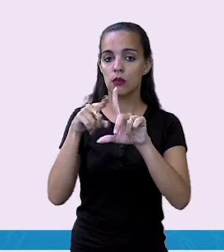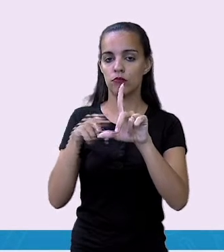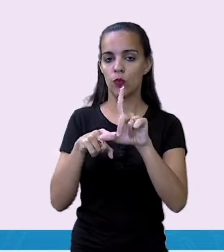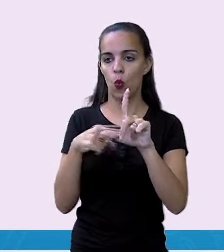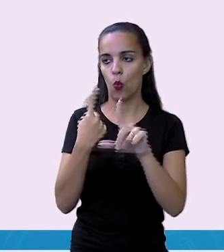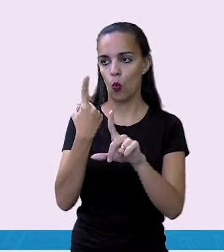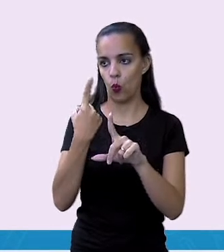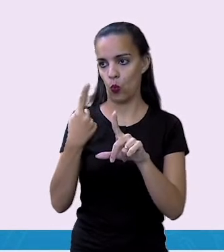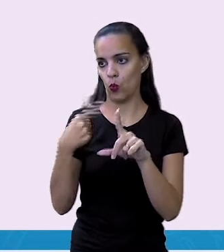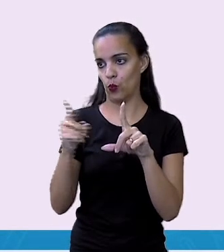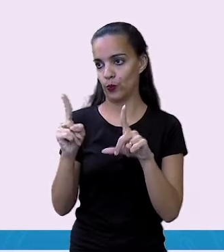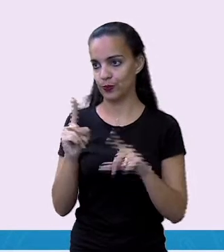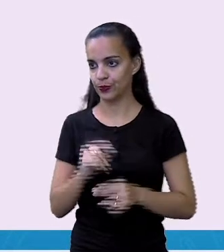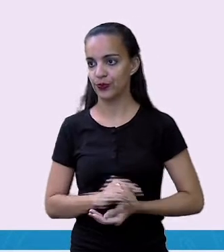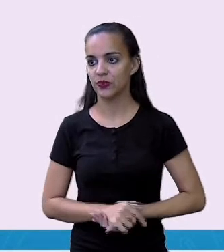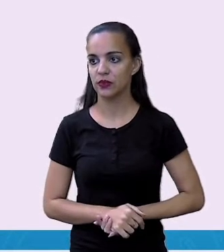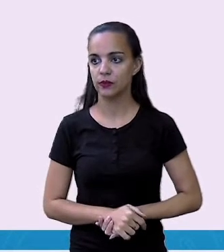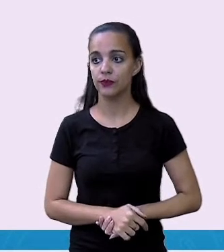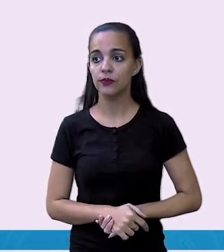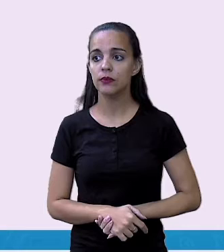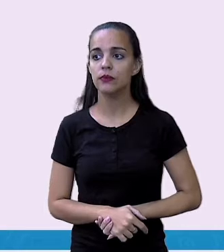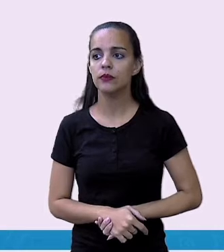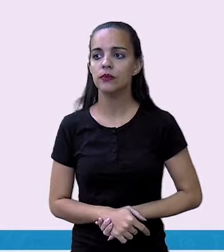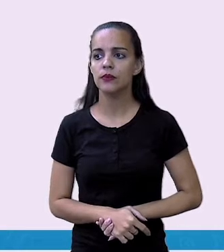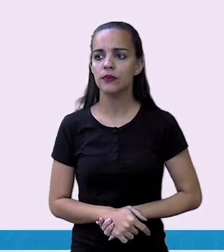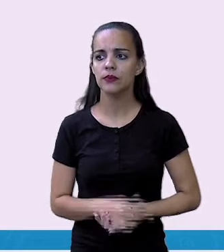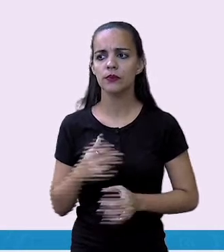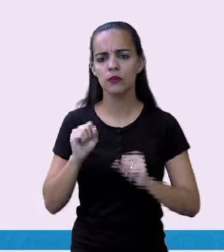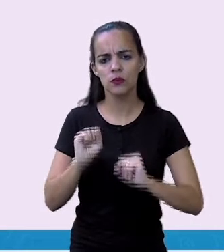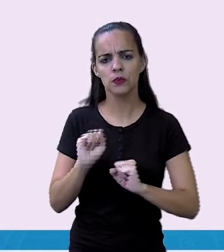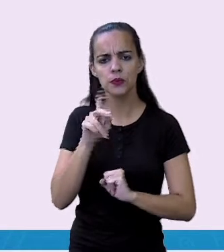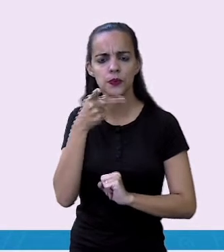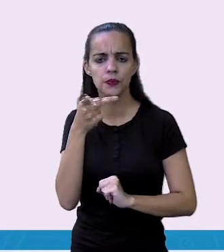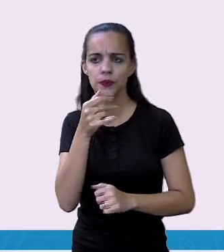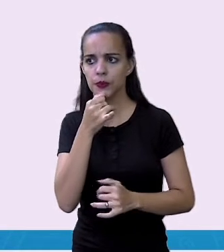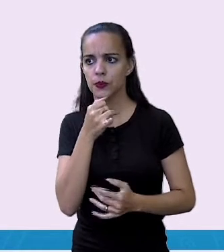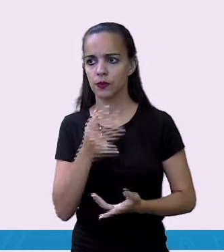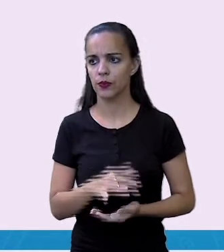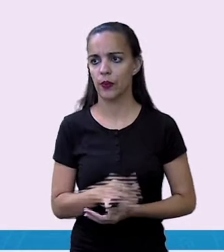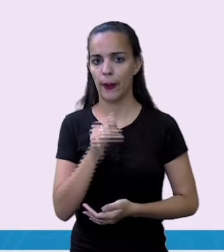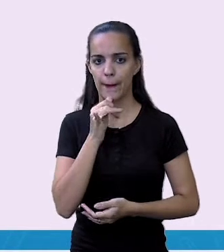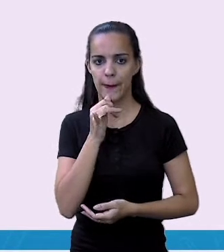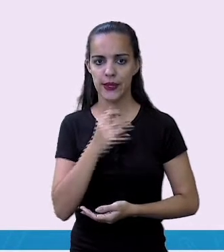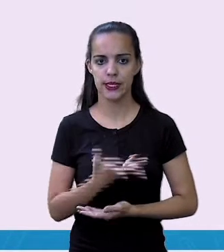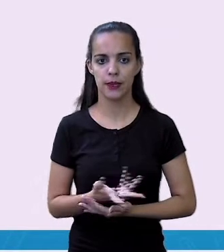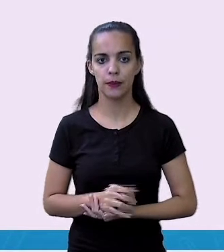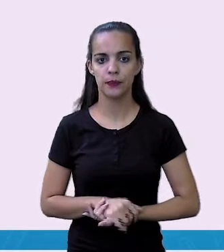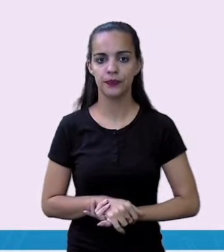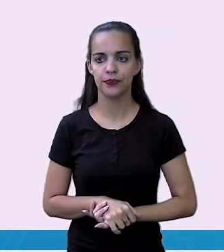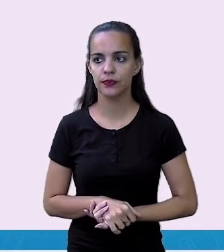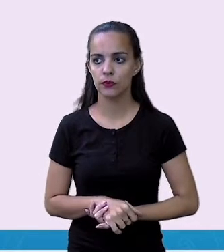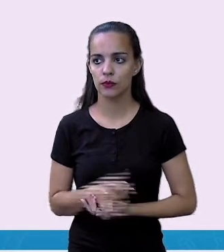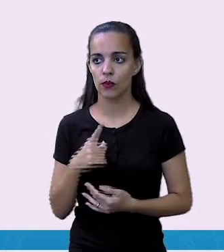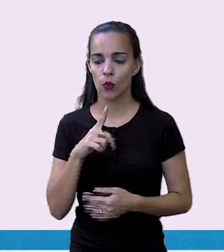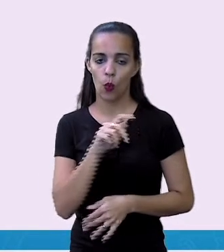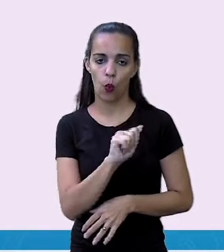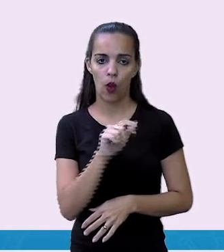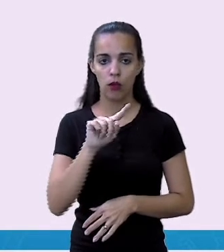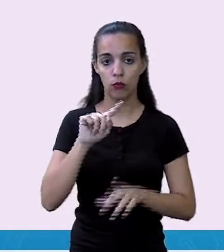triângulos. Então, o que eu posso falar? Eu posso falar que meu triângulo